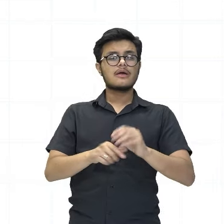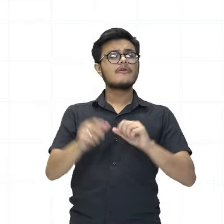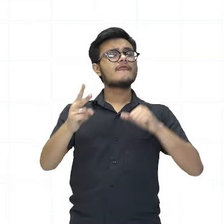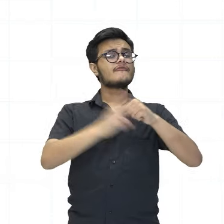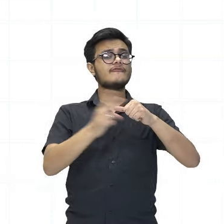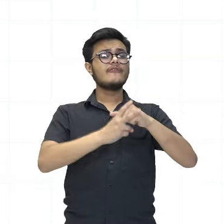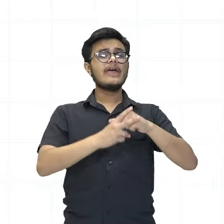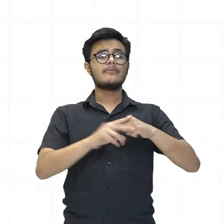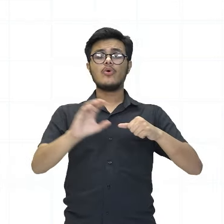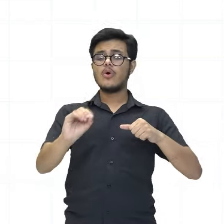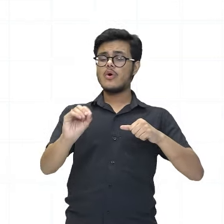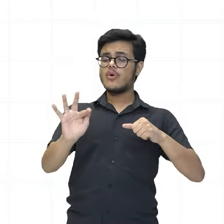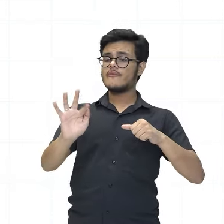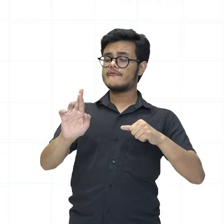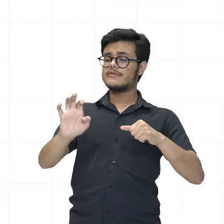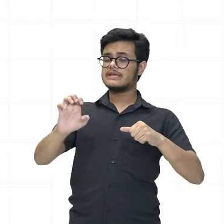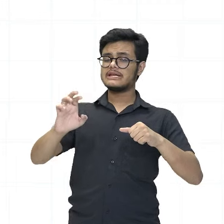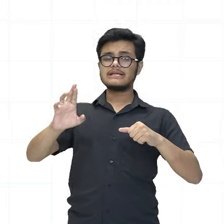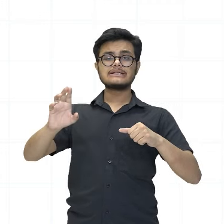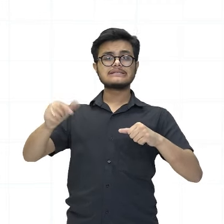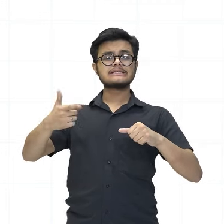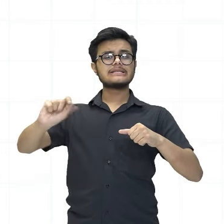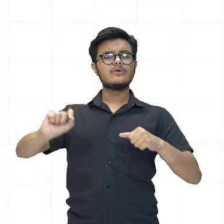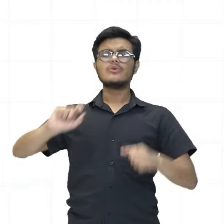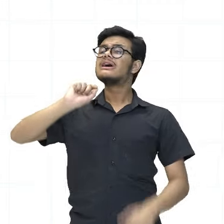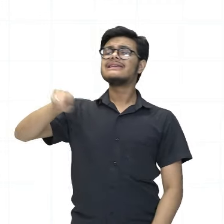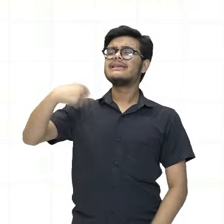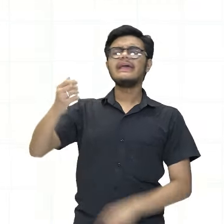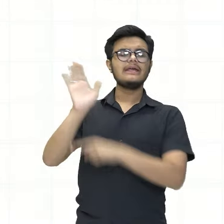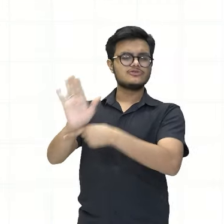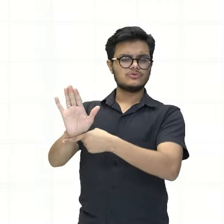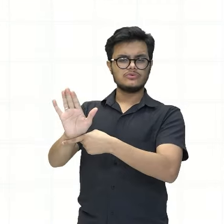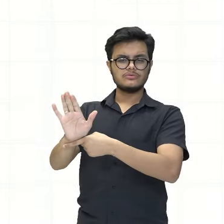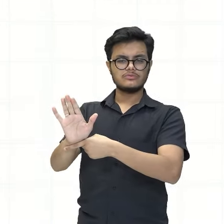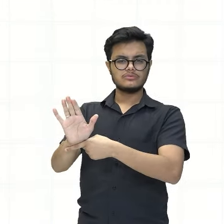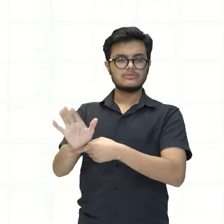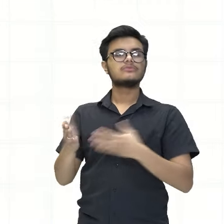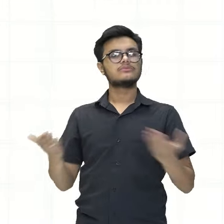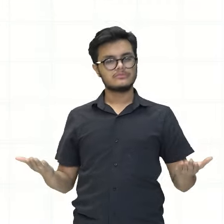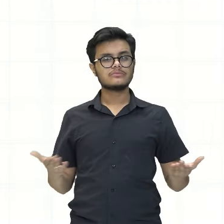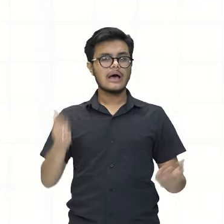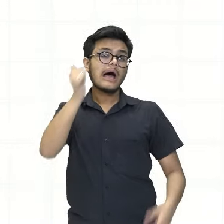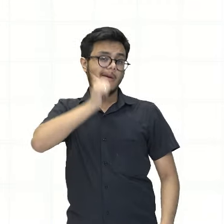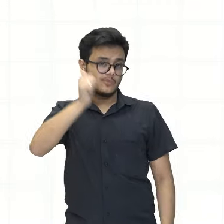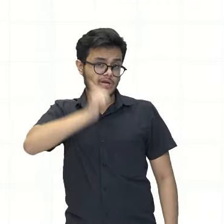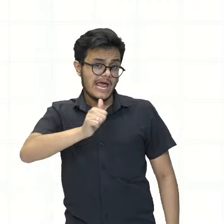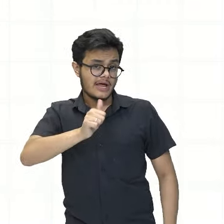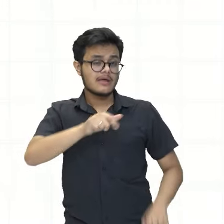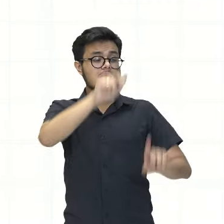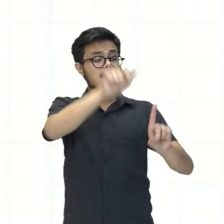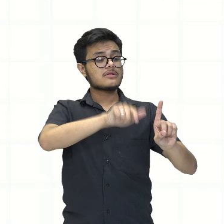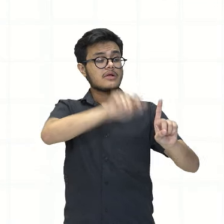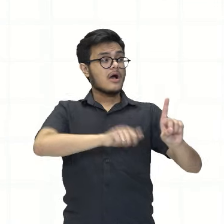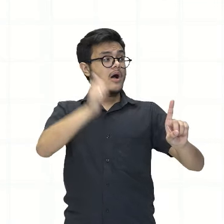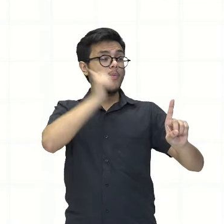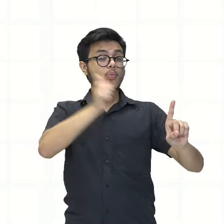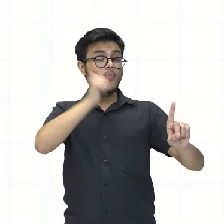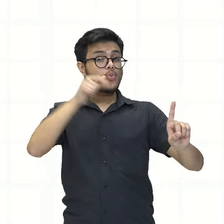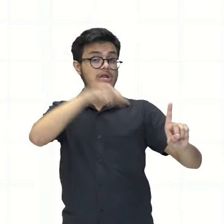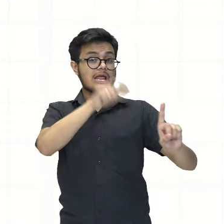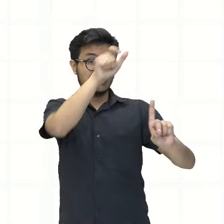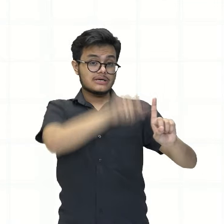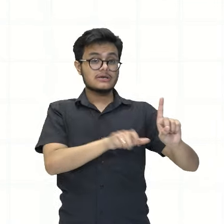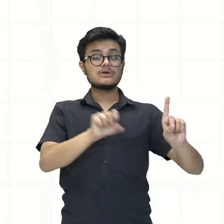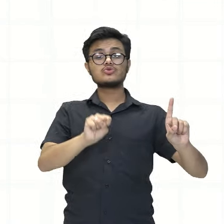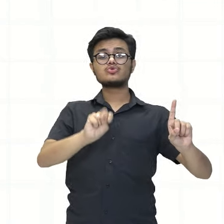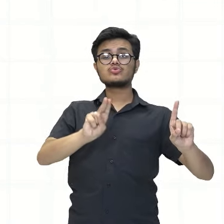verbo quem ofereceu ajuda ao necessitado a moça Então esse é o meu sujeito e uma vez que eu